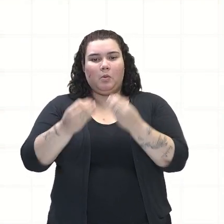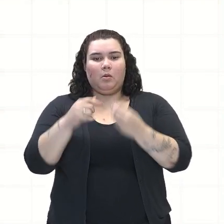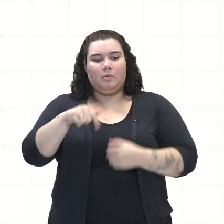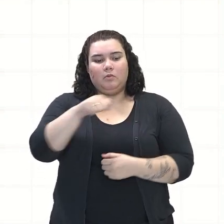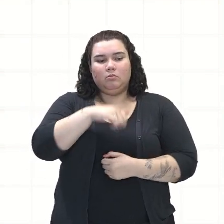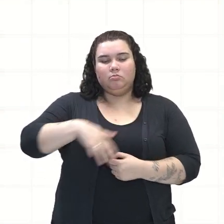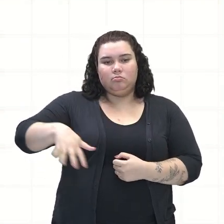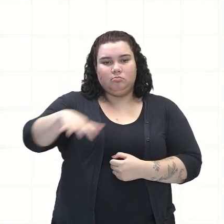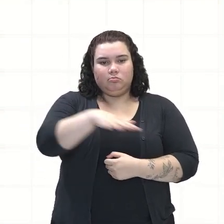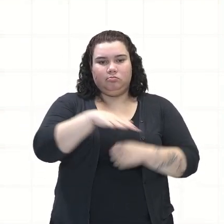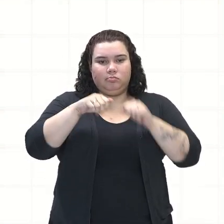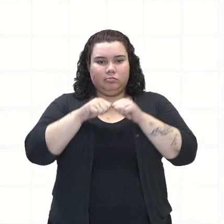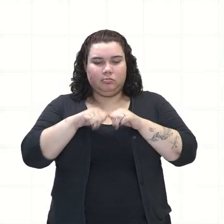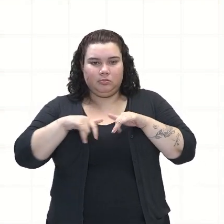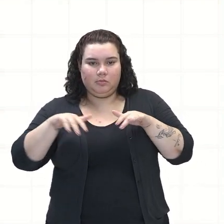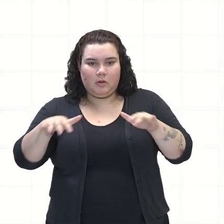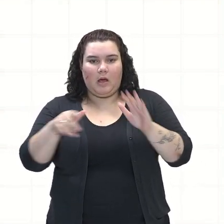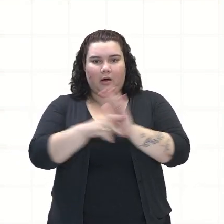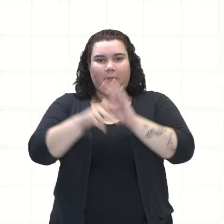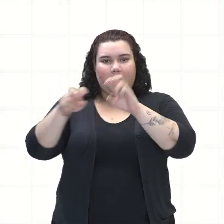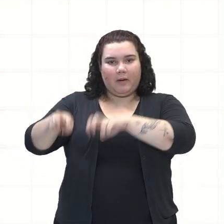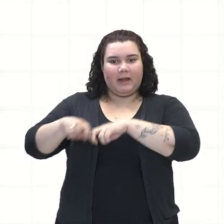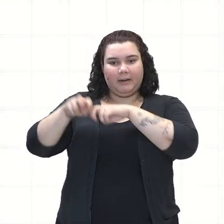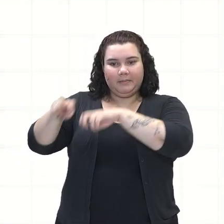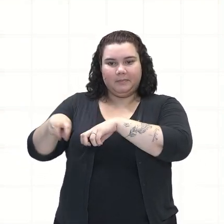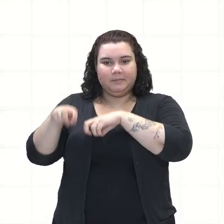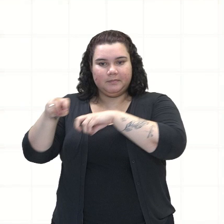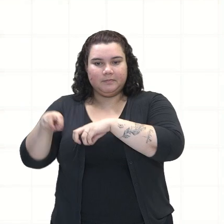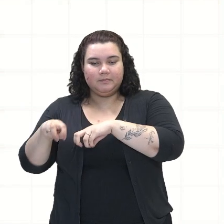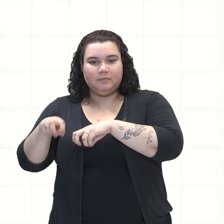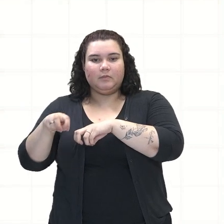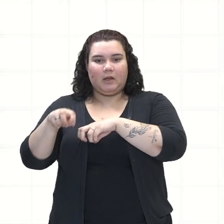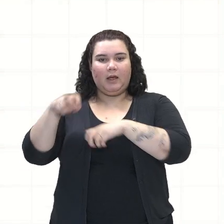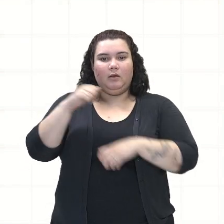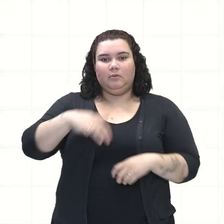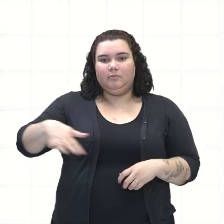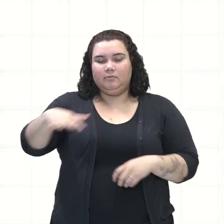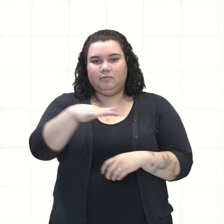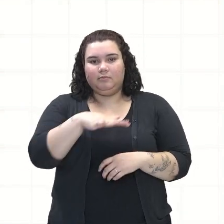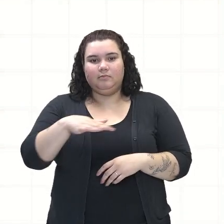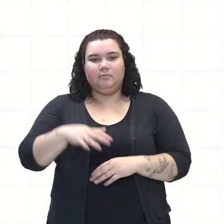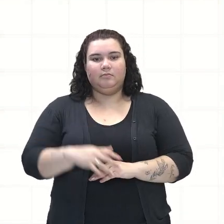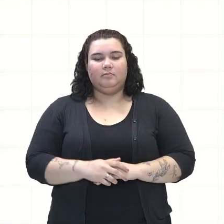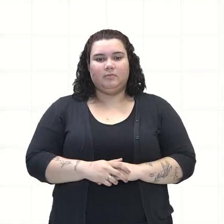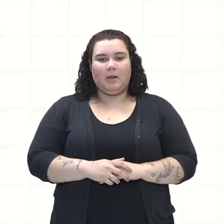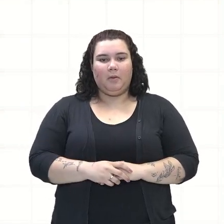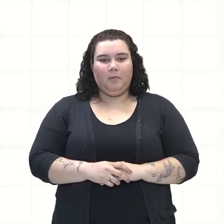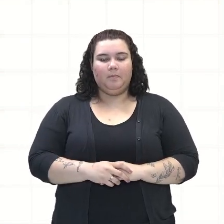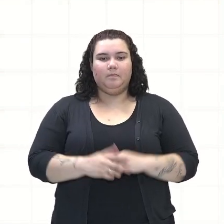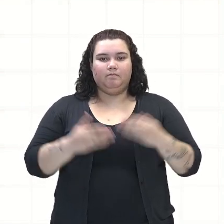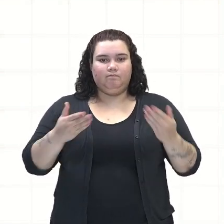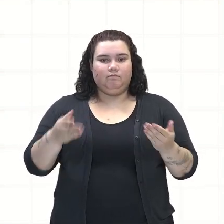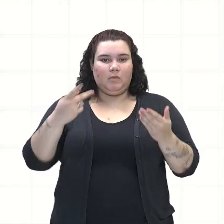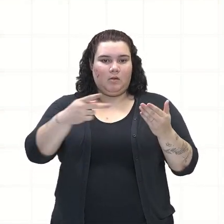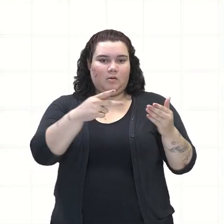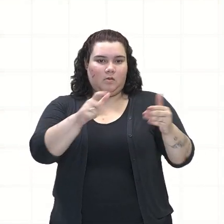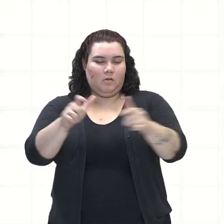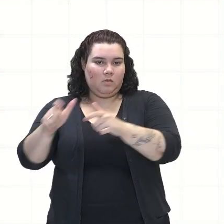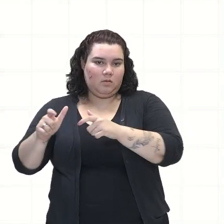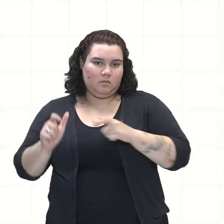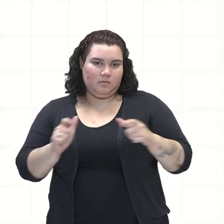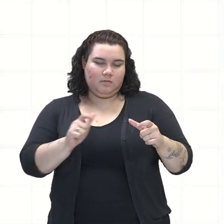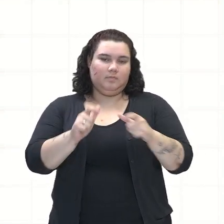espacialização da atividade de agropecuária a partir da análise do quantitativo de estabelecimento,